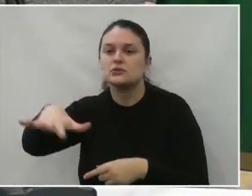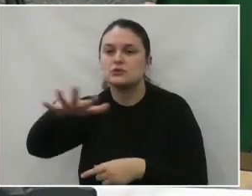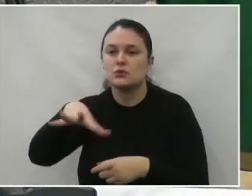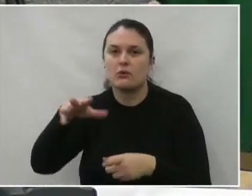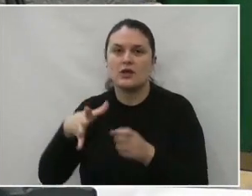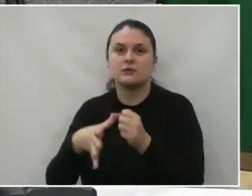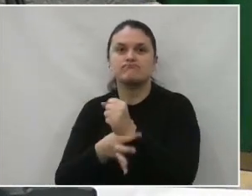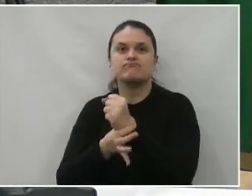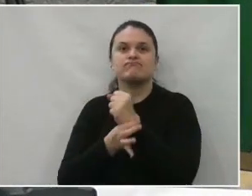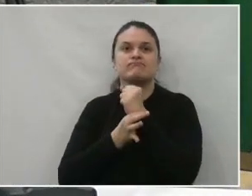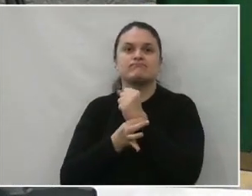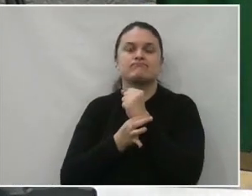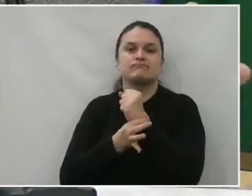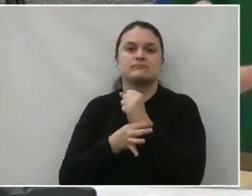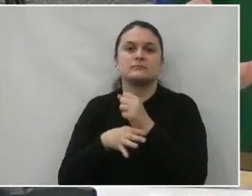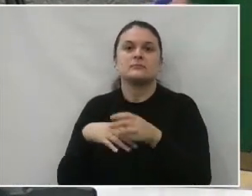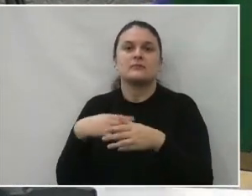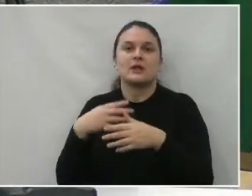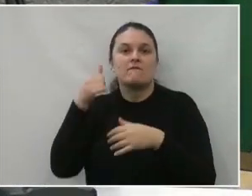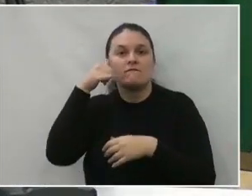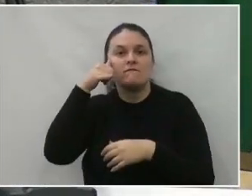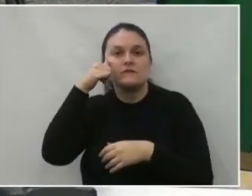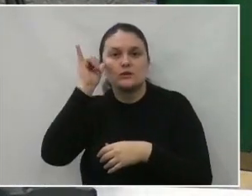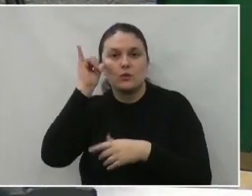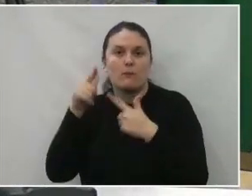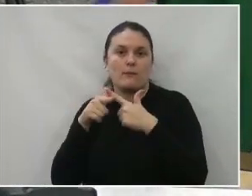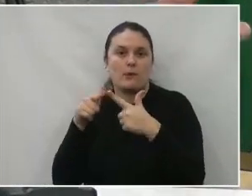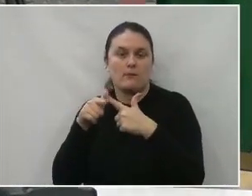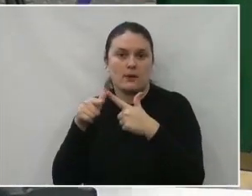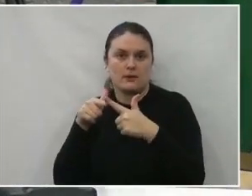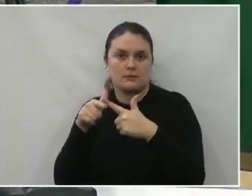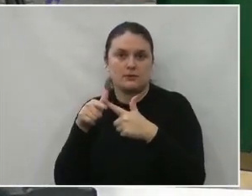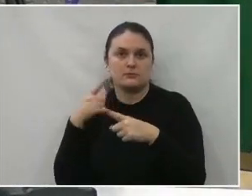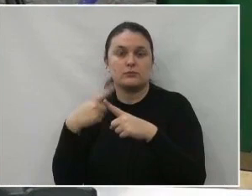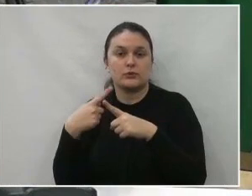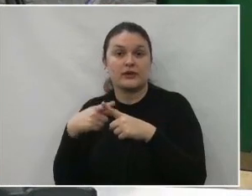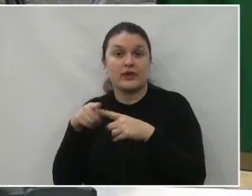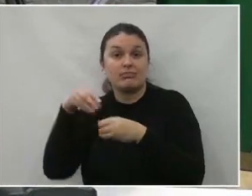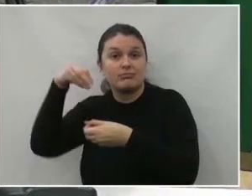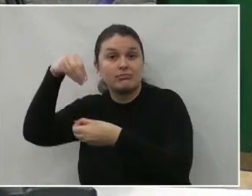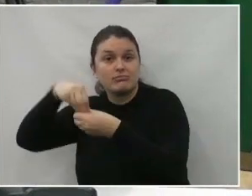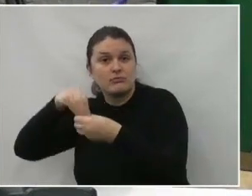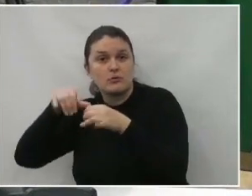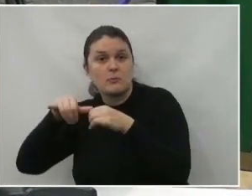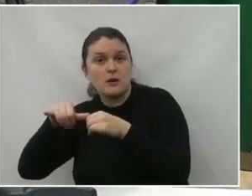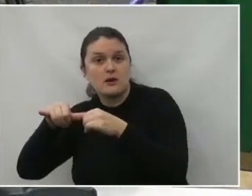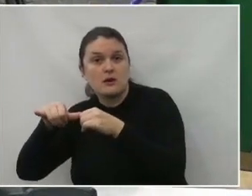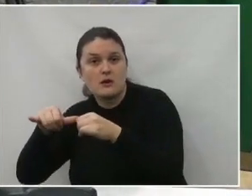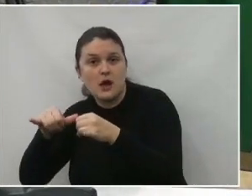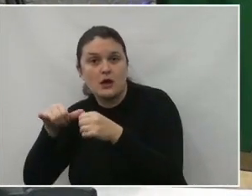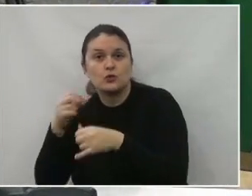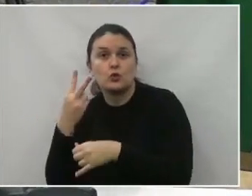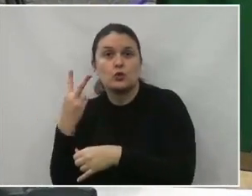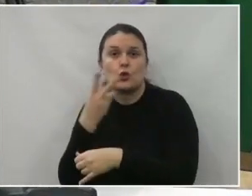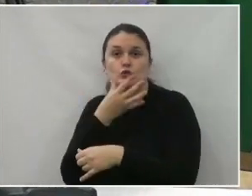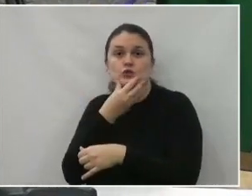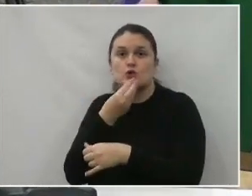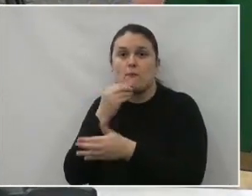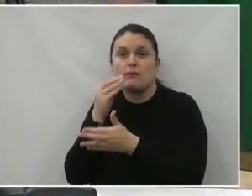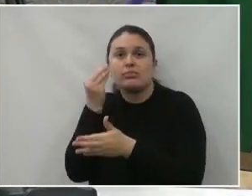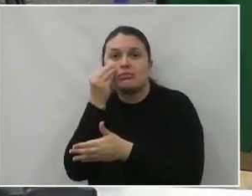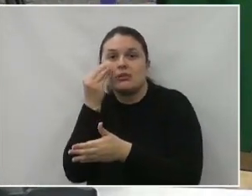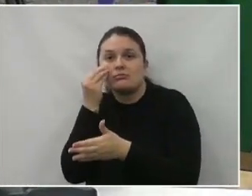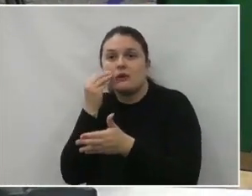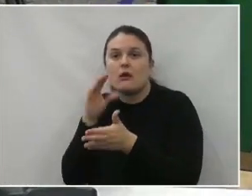naquele supermercado, evitando que continuasse o ato que estava sendo praticado por 2 meliantes